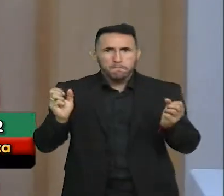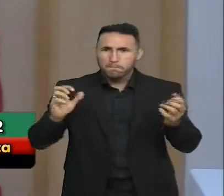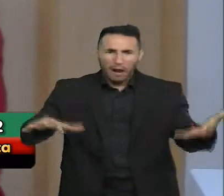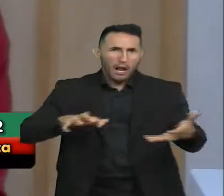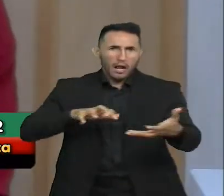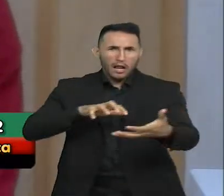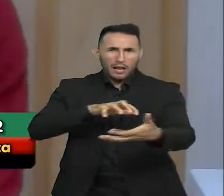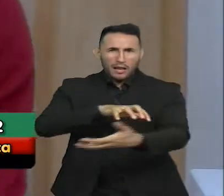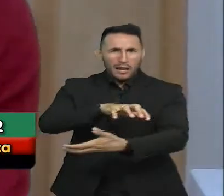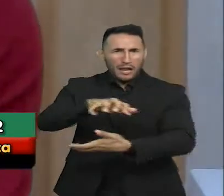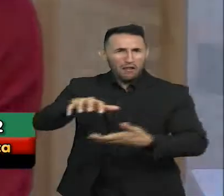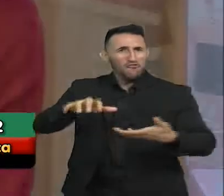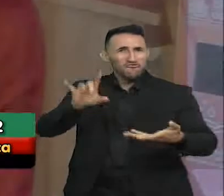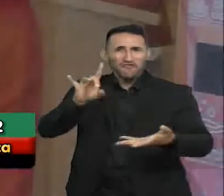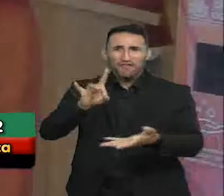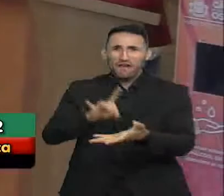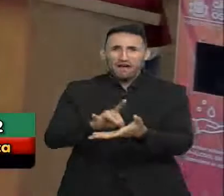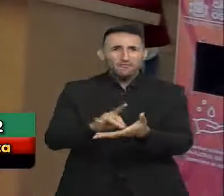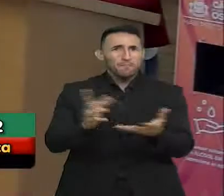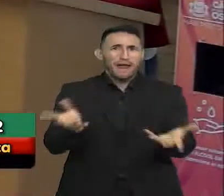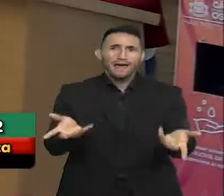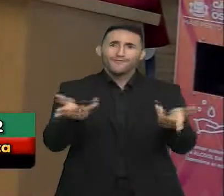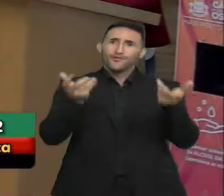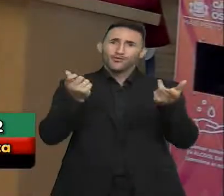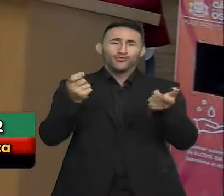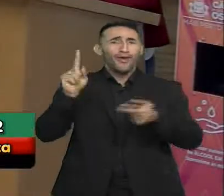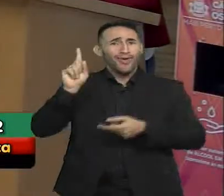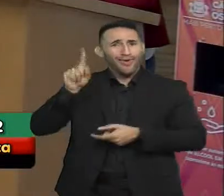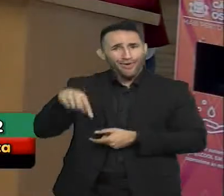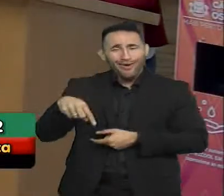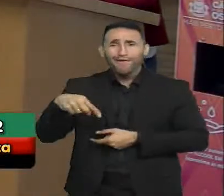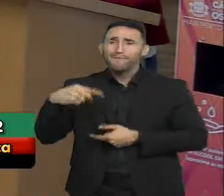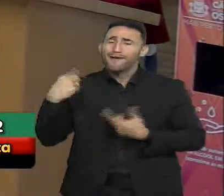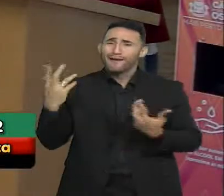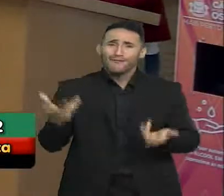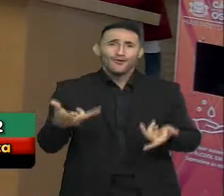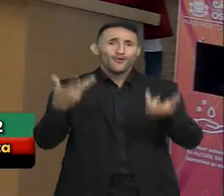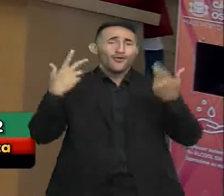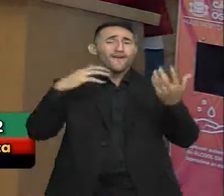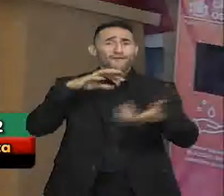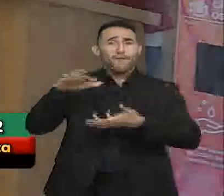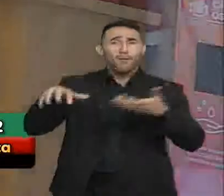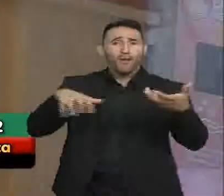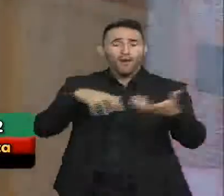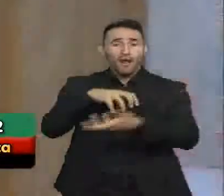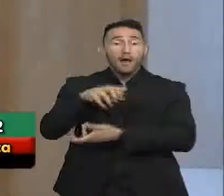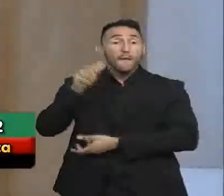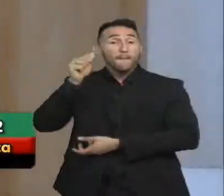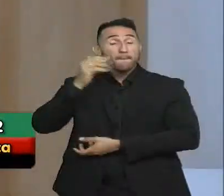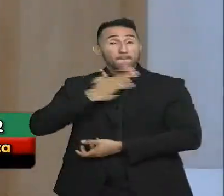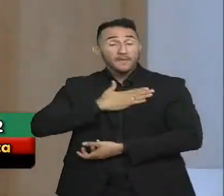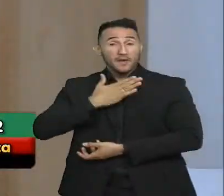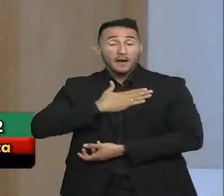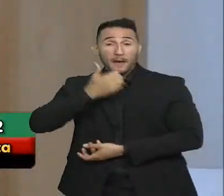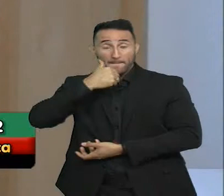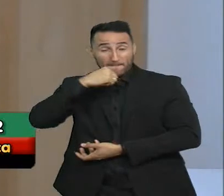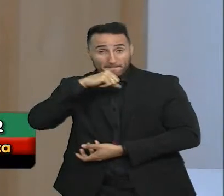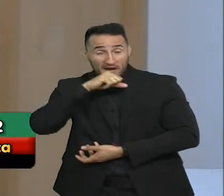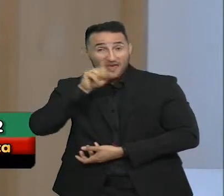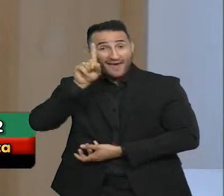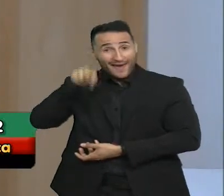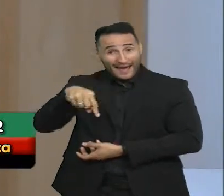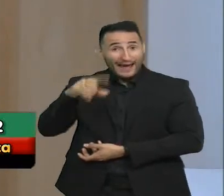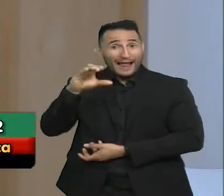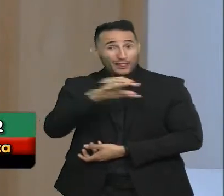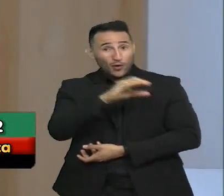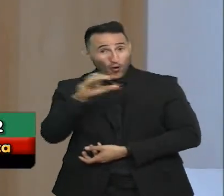verdade. De verdade. Ele é um cara revolucionário. E a minha mãe é uma mulher católica que frequenta a igreja